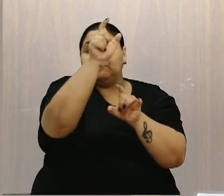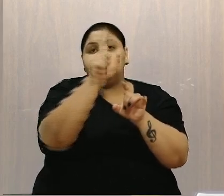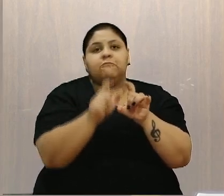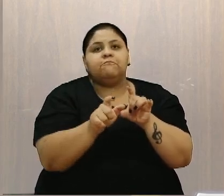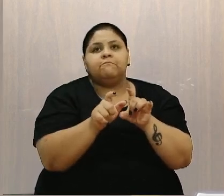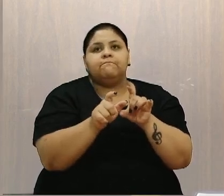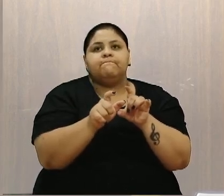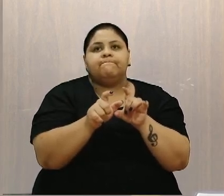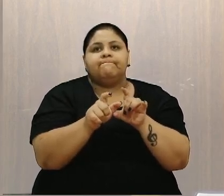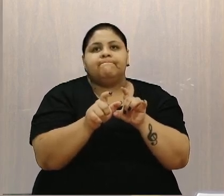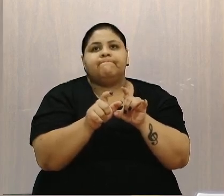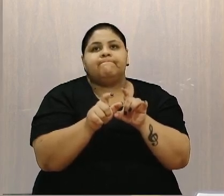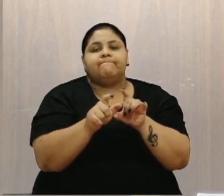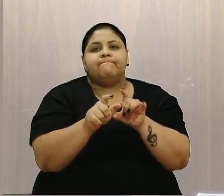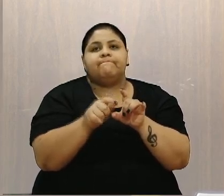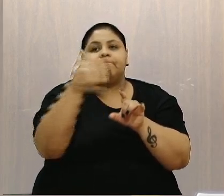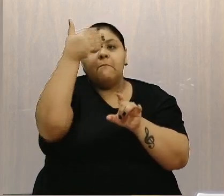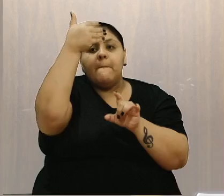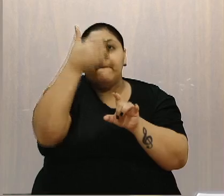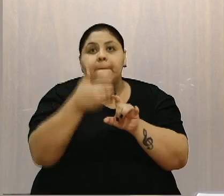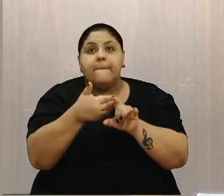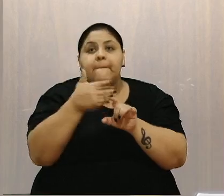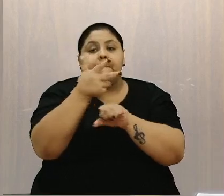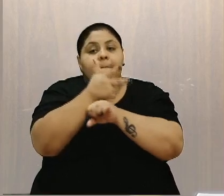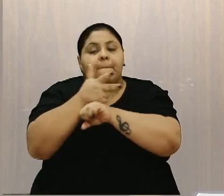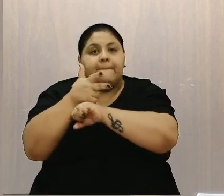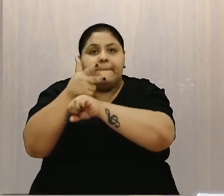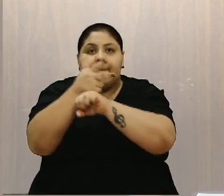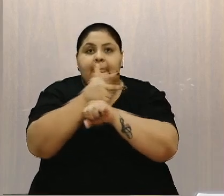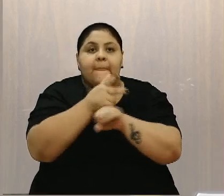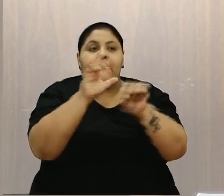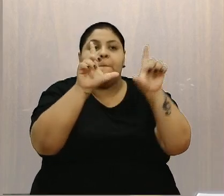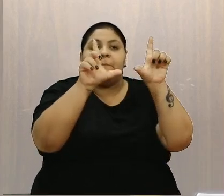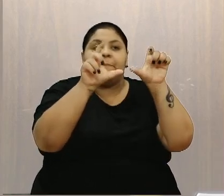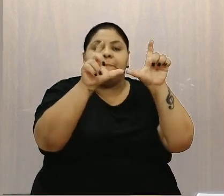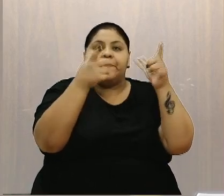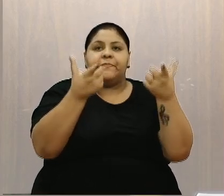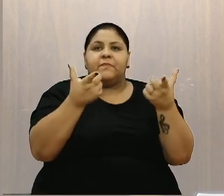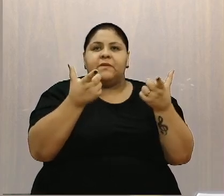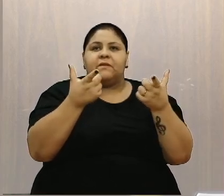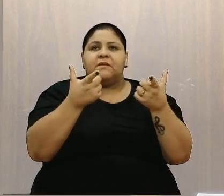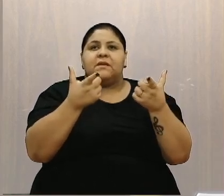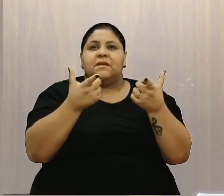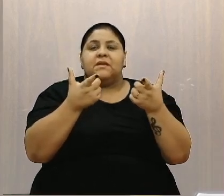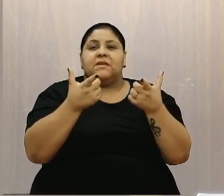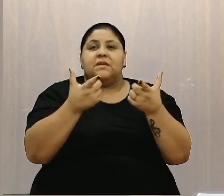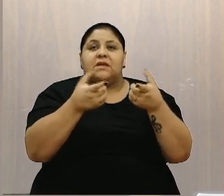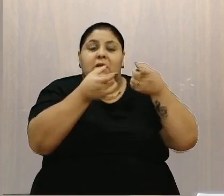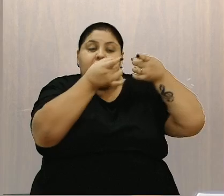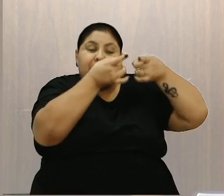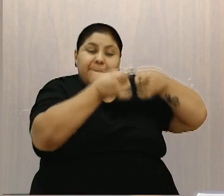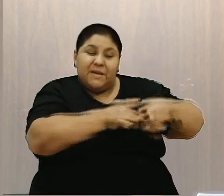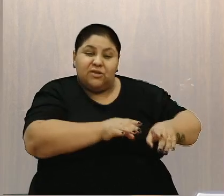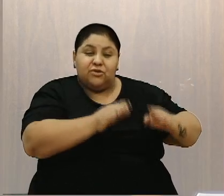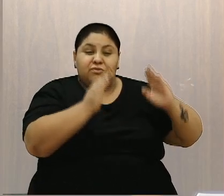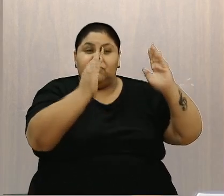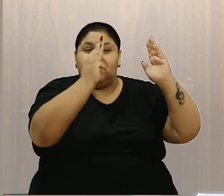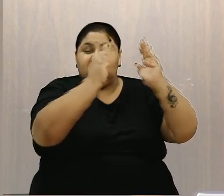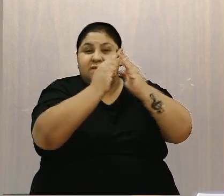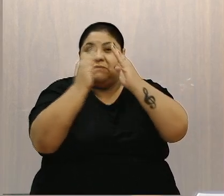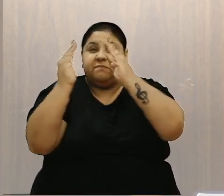vão lá, comprovam, através de vídeos, fotos, os danos causados na sua